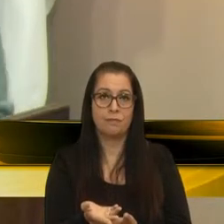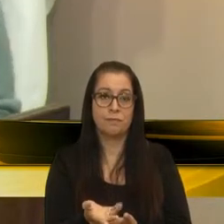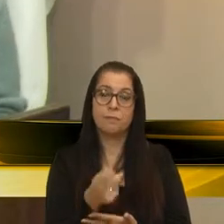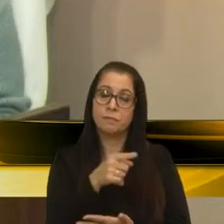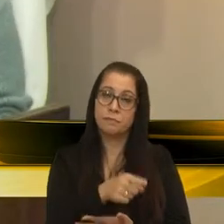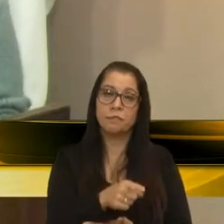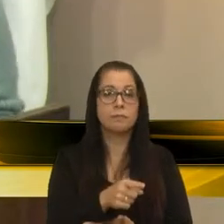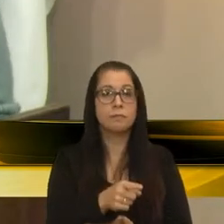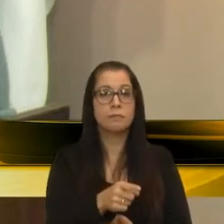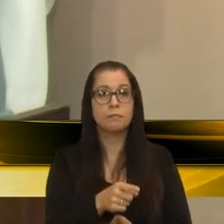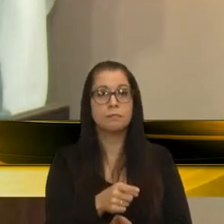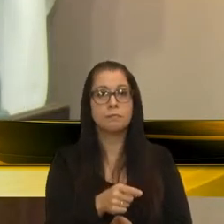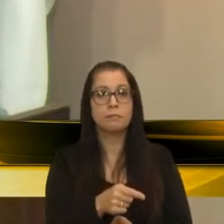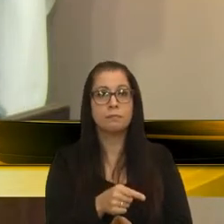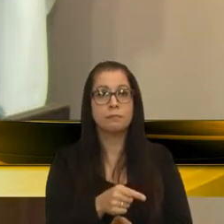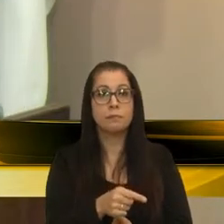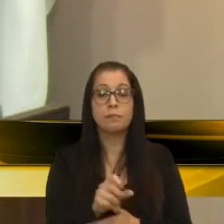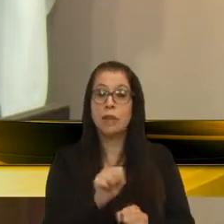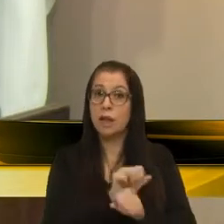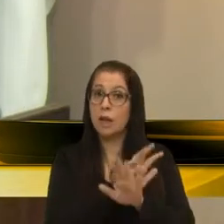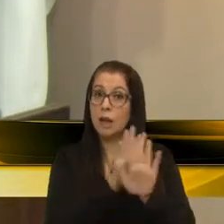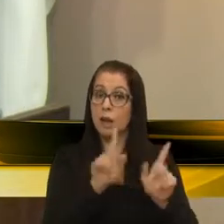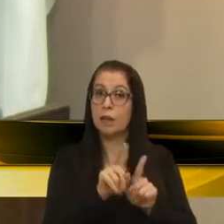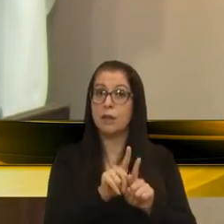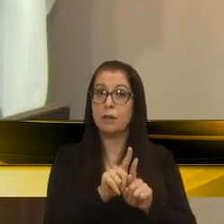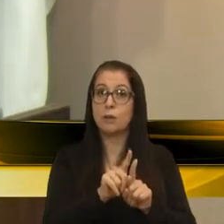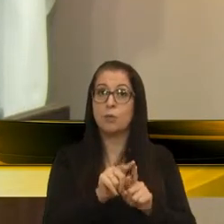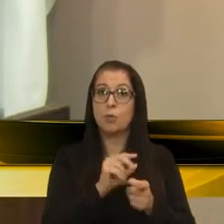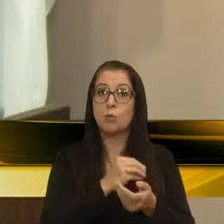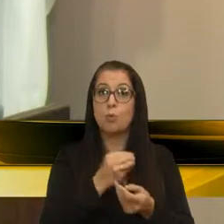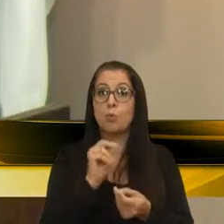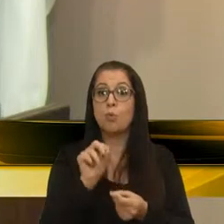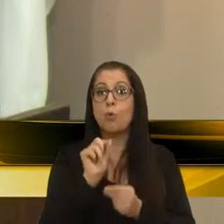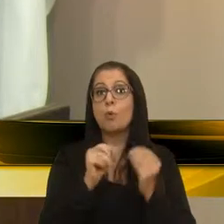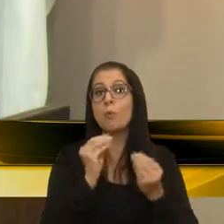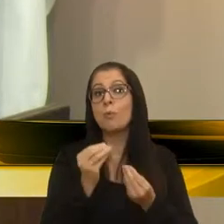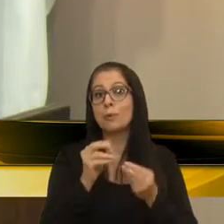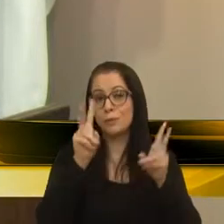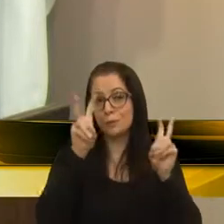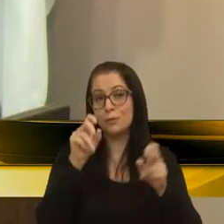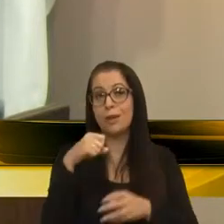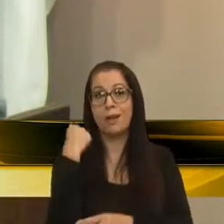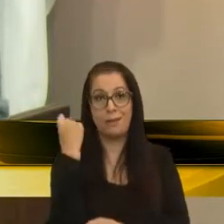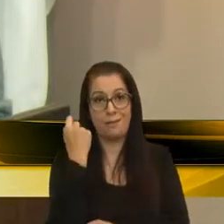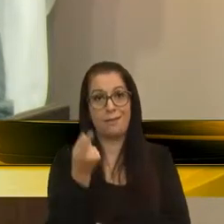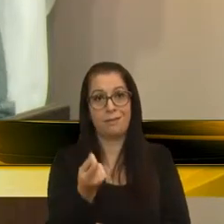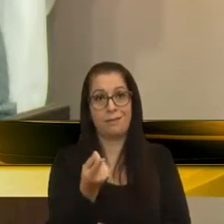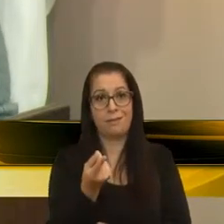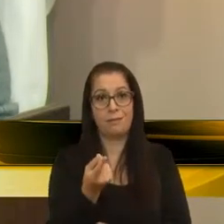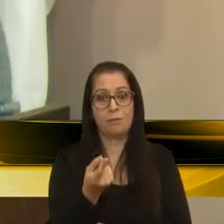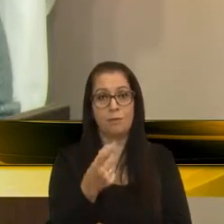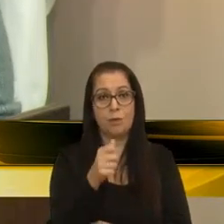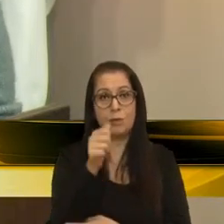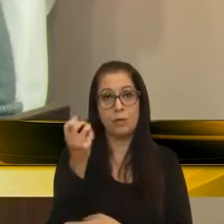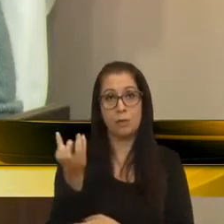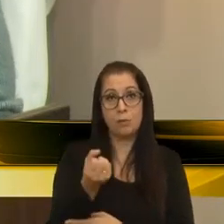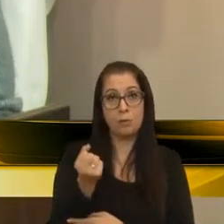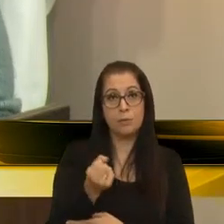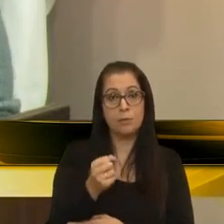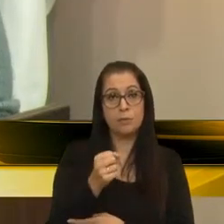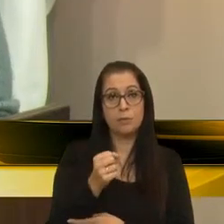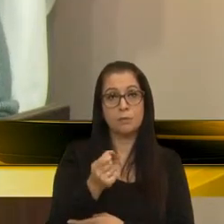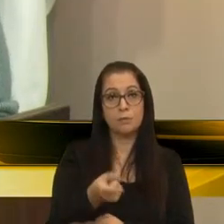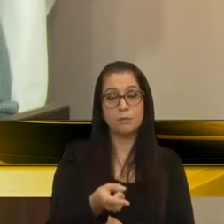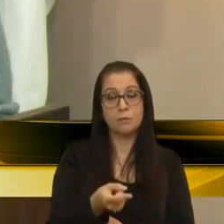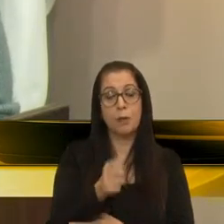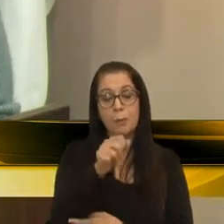ele deixa, né, evidente como esse assunto é grave. Porque nós temos o pensionista mais velho,